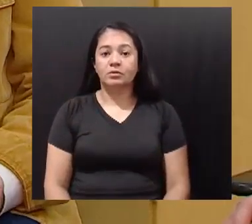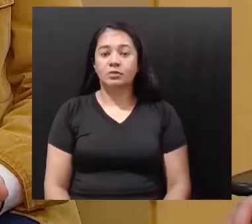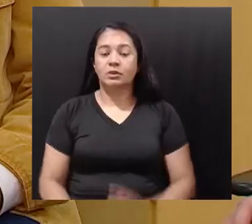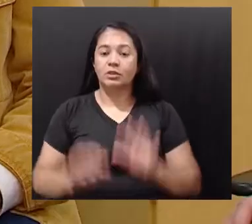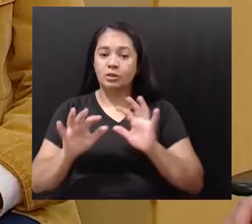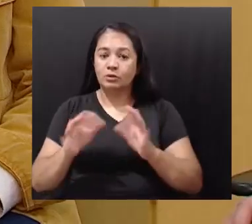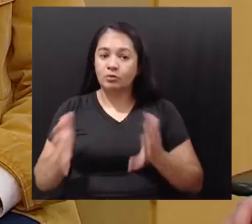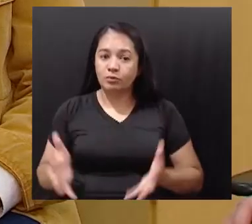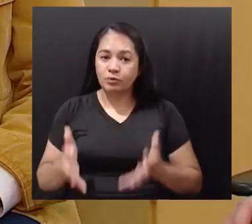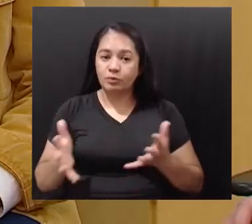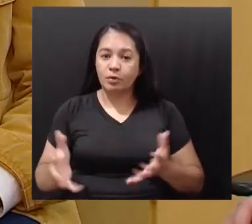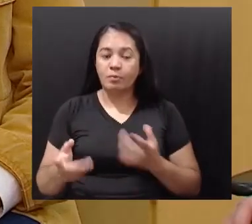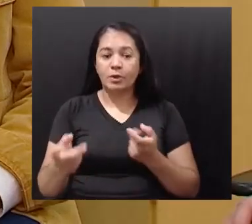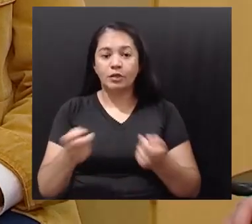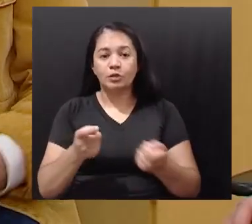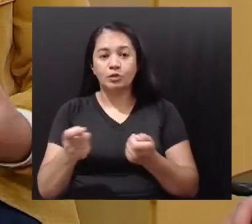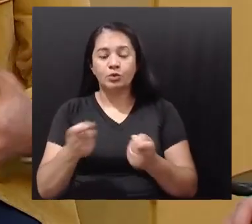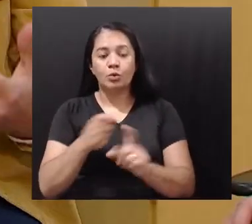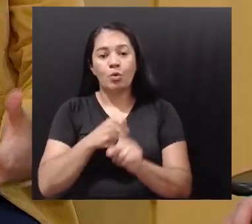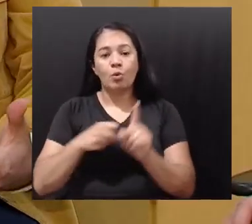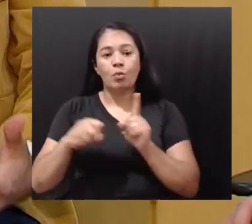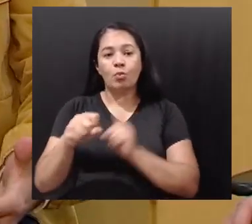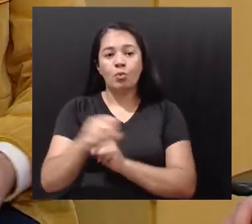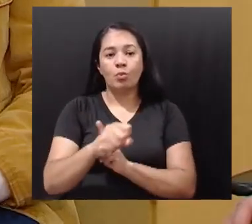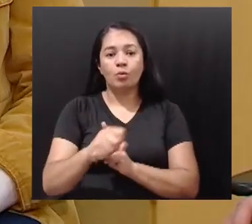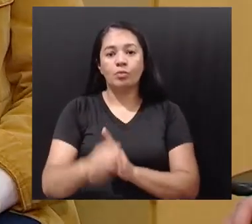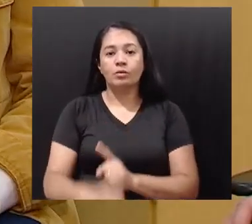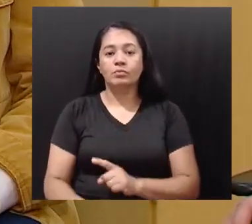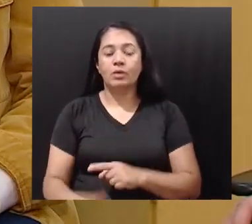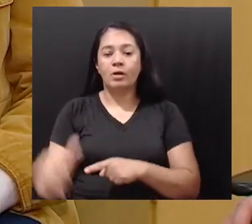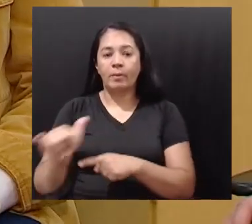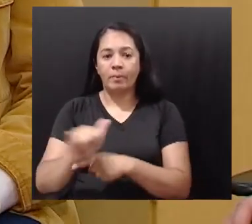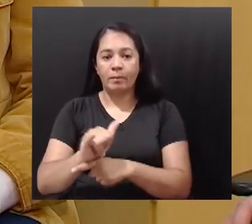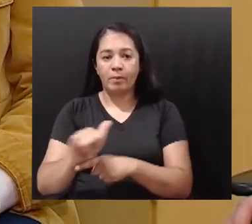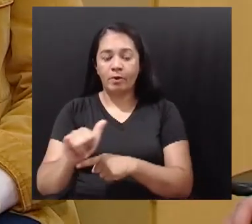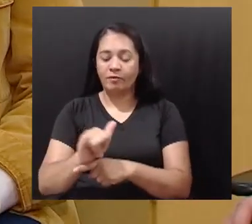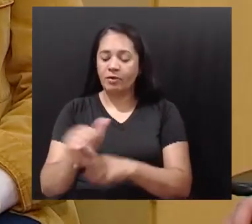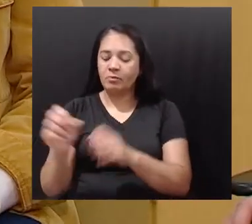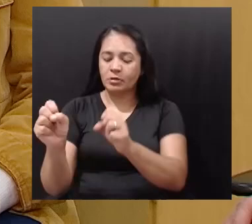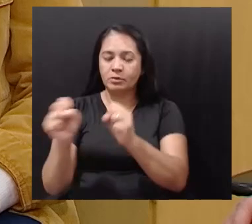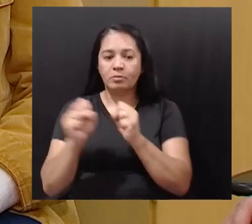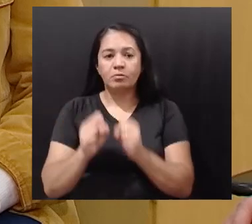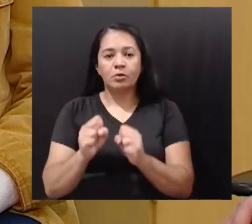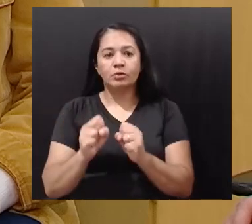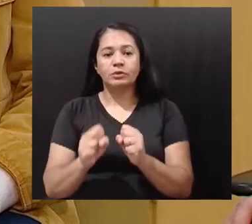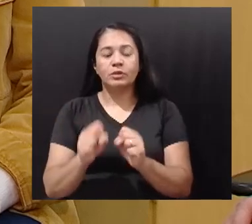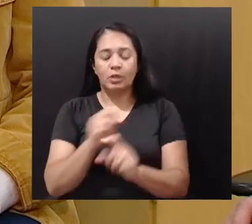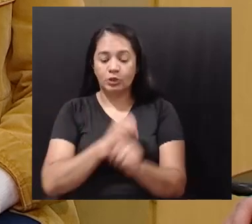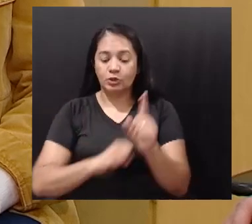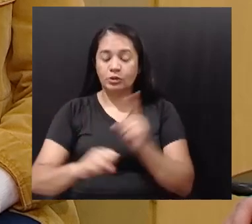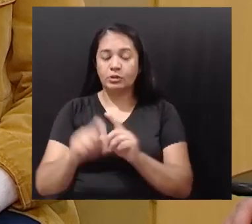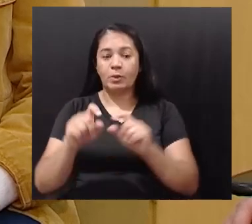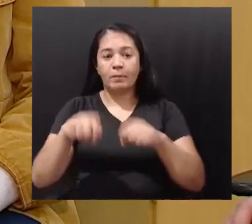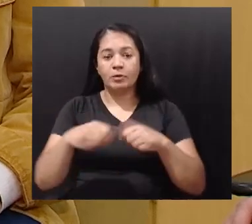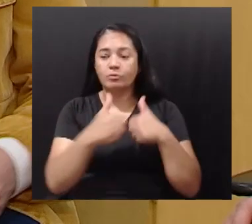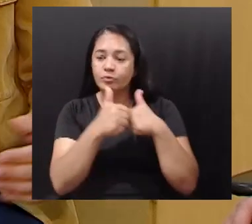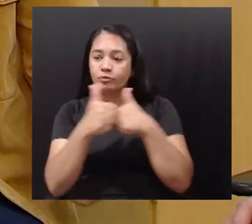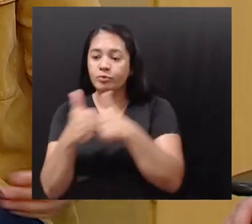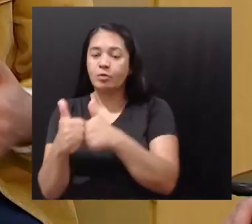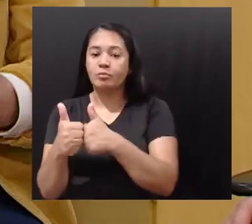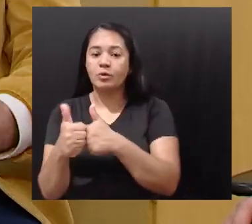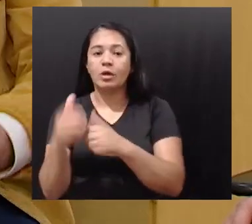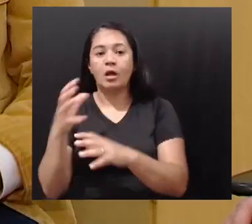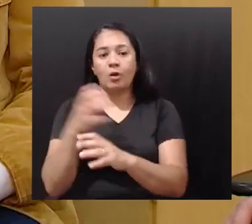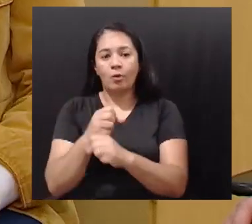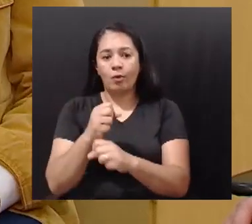social, que é uma ferramenta poderosa da sociedade, né, de acompanhamento das contas públicas. Então a gente tem